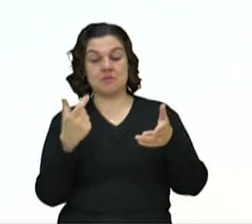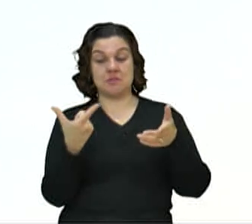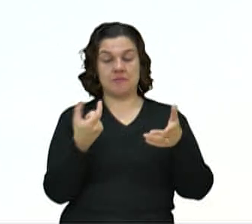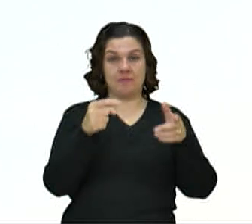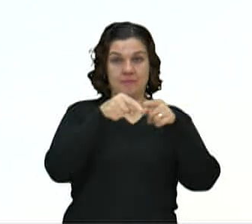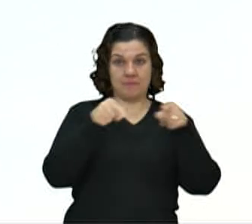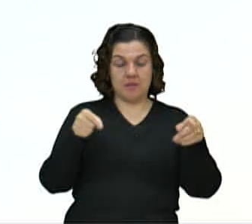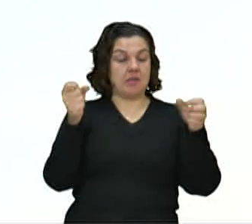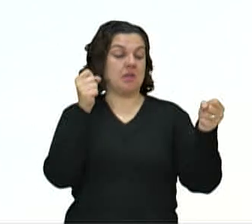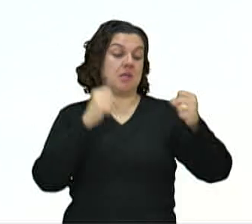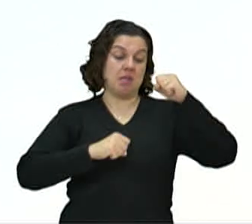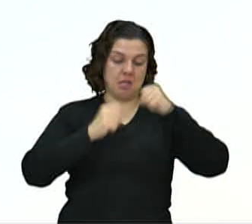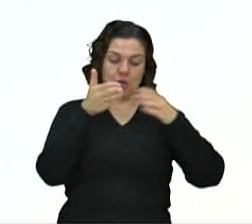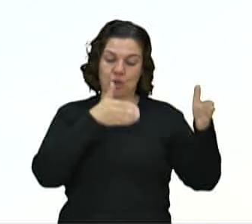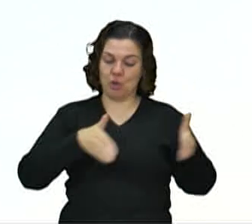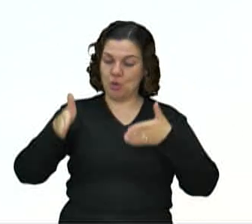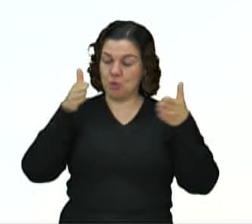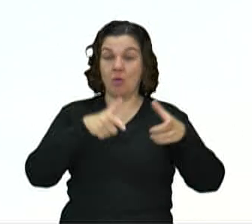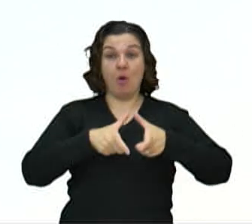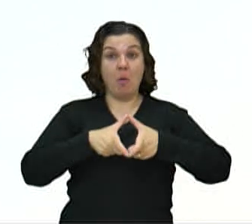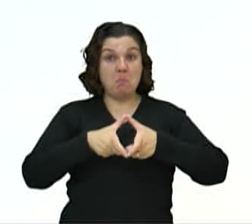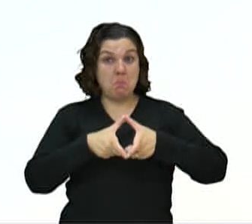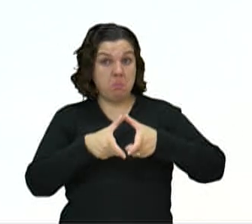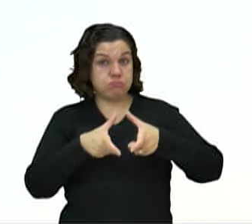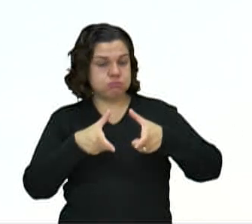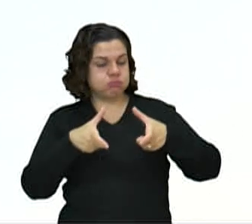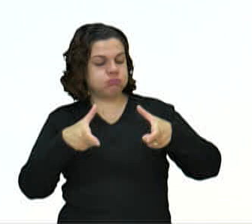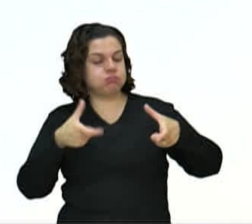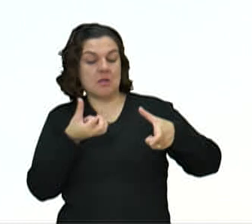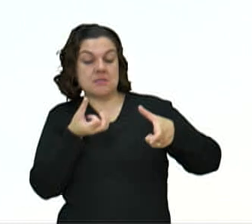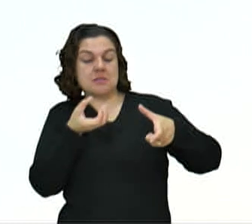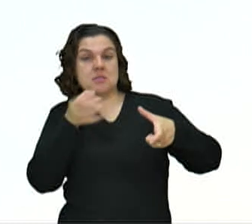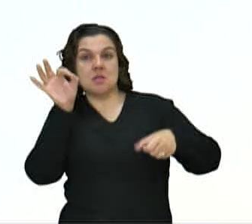produção industrial dos Estados Unidos cresceu